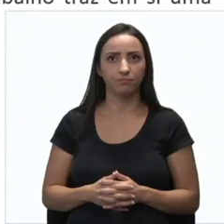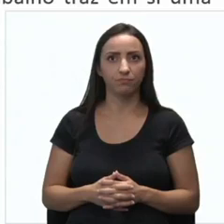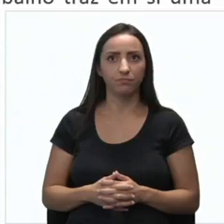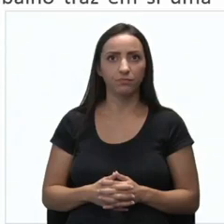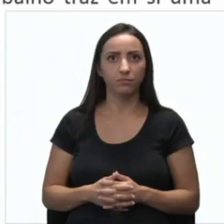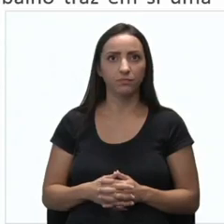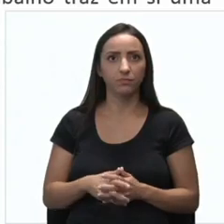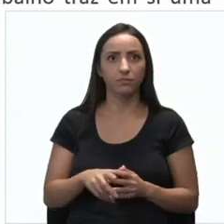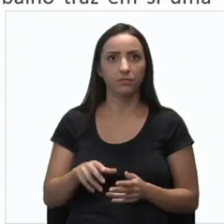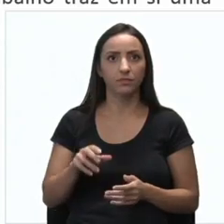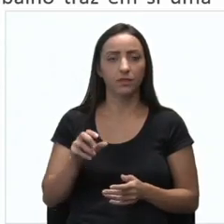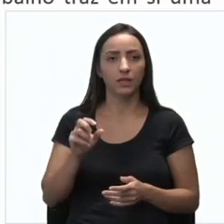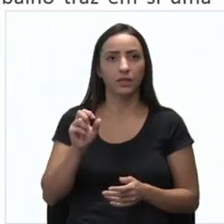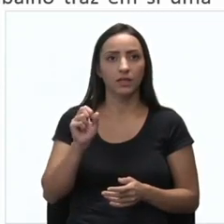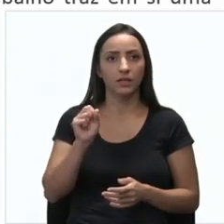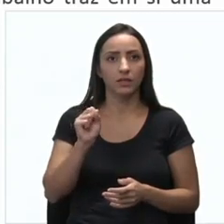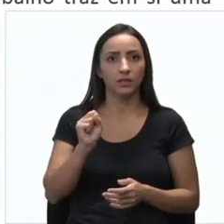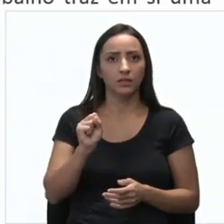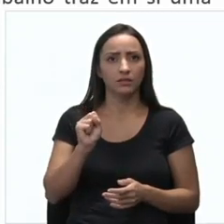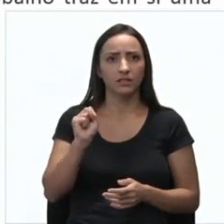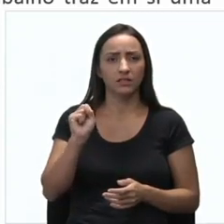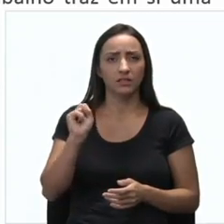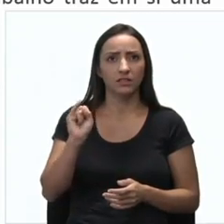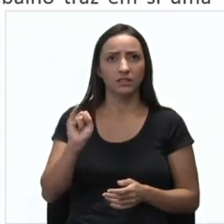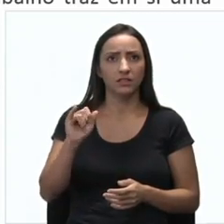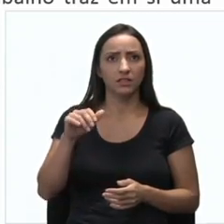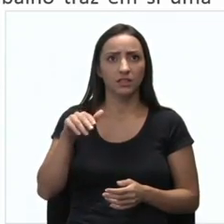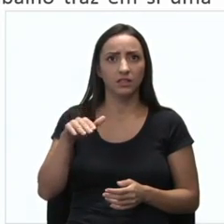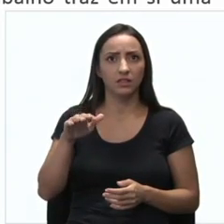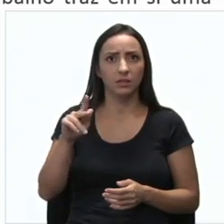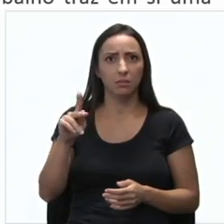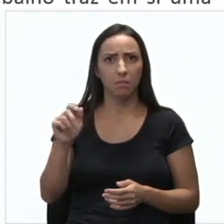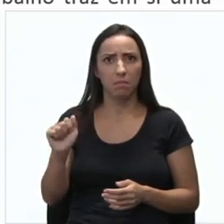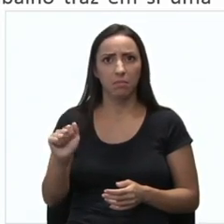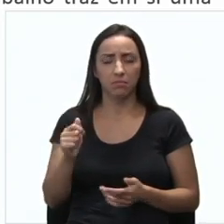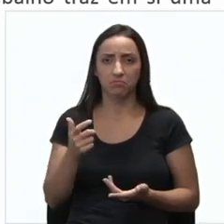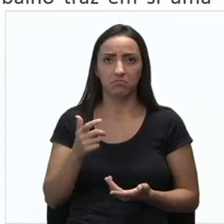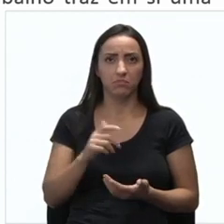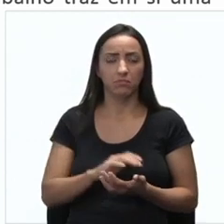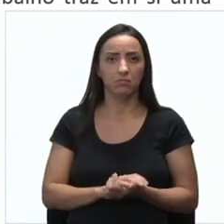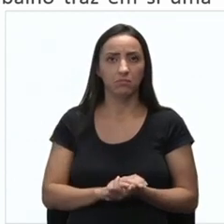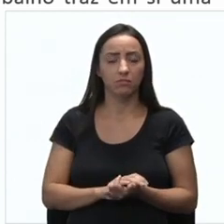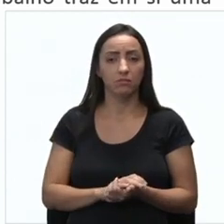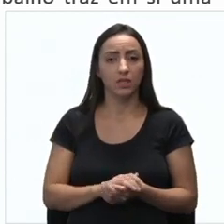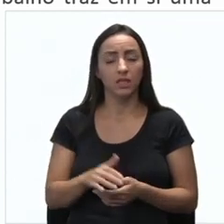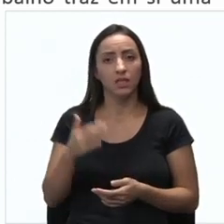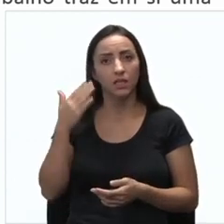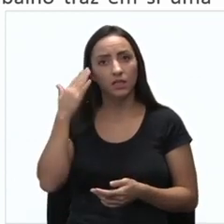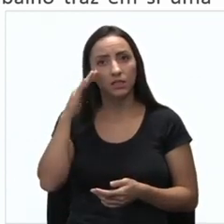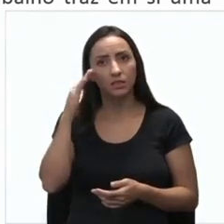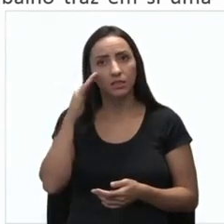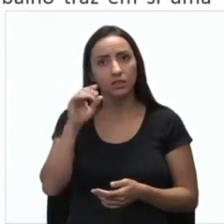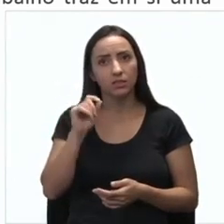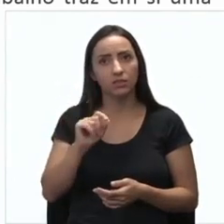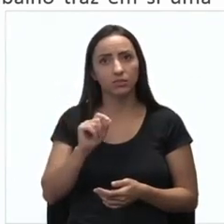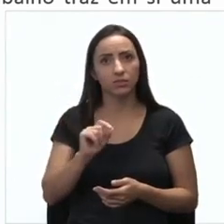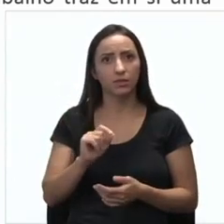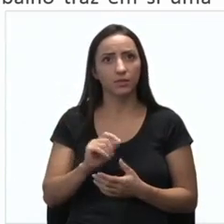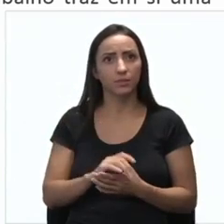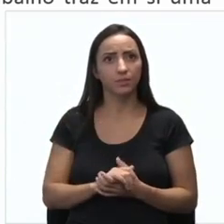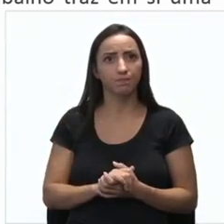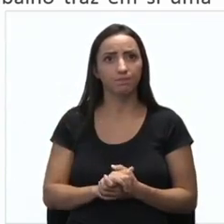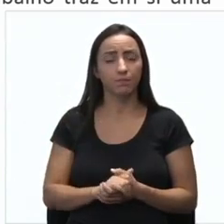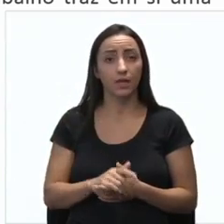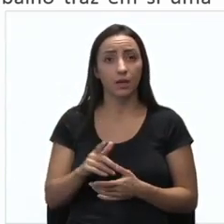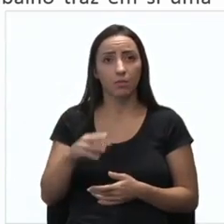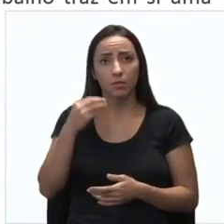define identidade como sendo o resultado de semelhanças e diferenças que constituem a singularidade do indivíduo. É